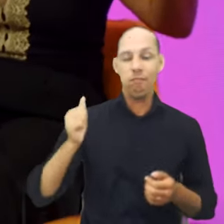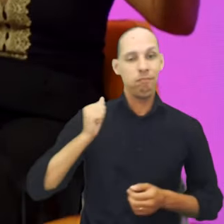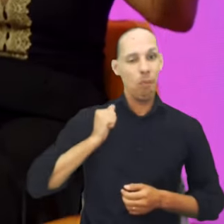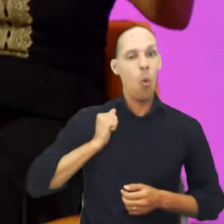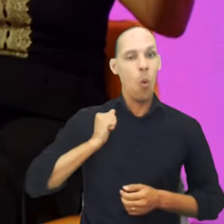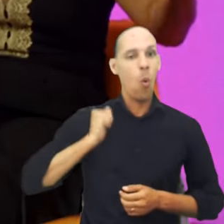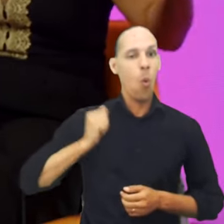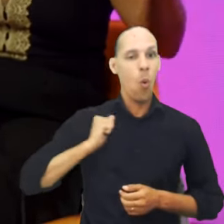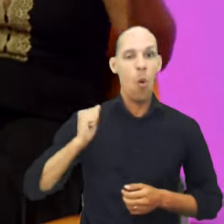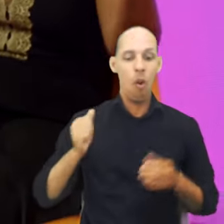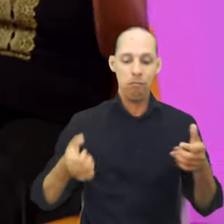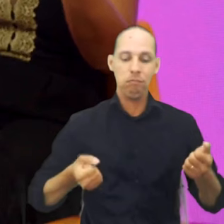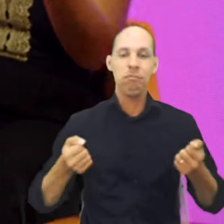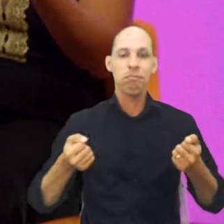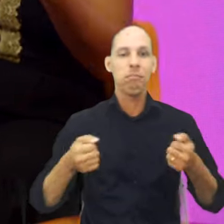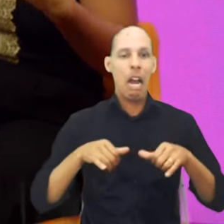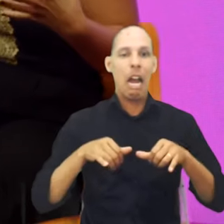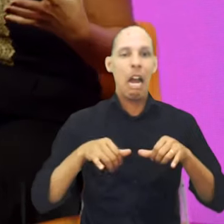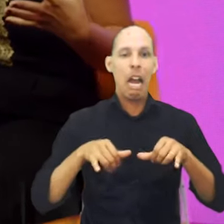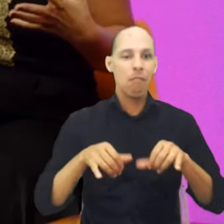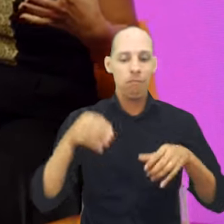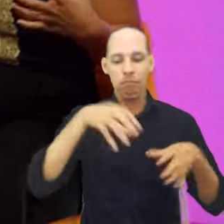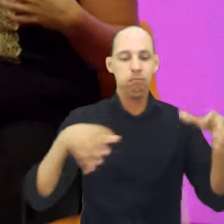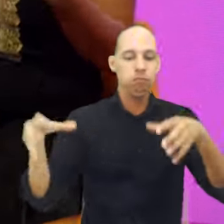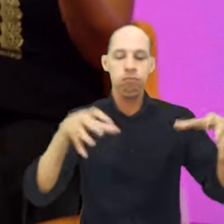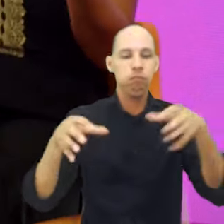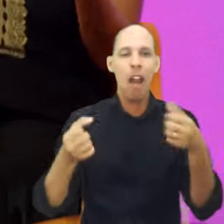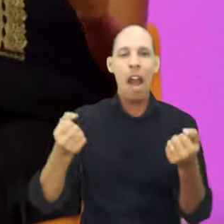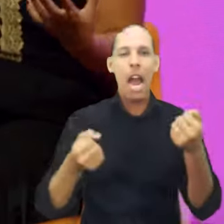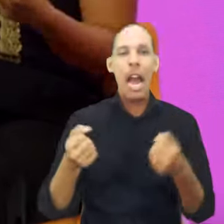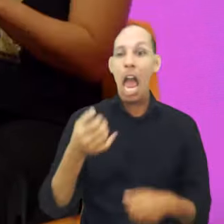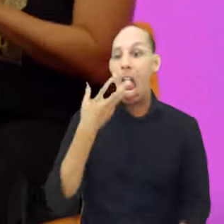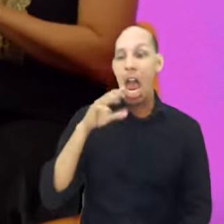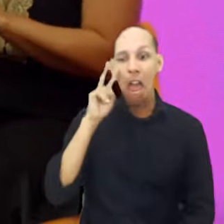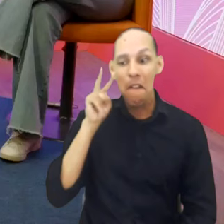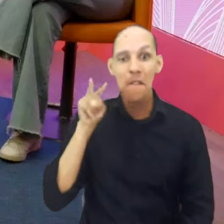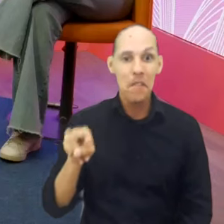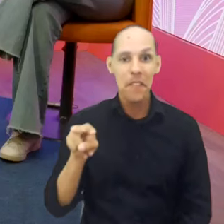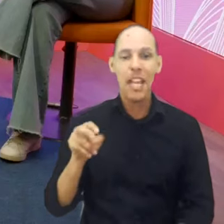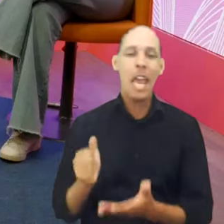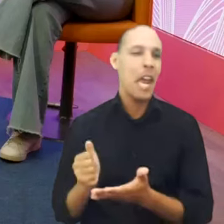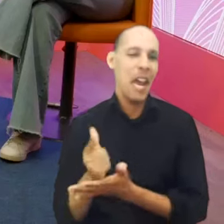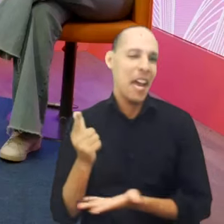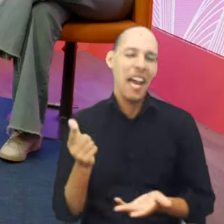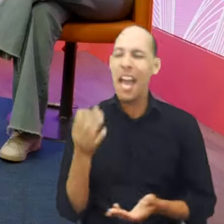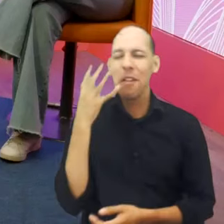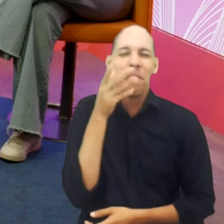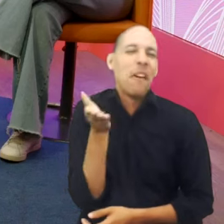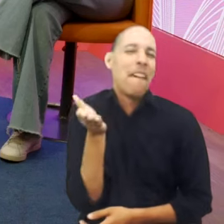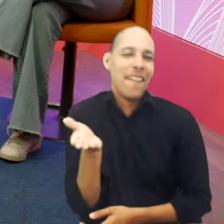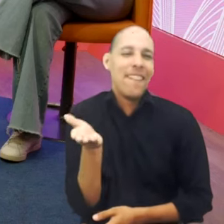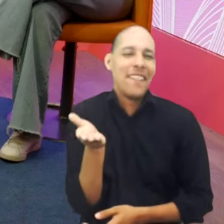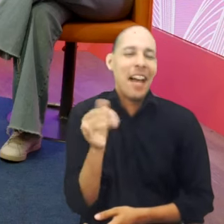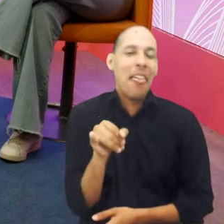de calçados pendurados no carrinho para levar até as pessoas. As pessoas compravam pela criança. Comprar, provavelmente, coisa bonitinha, ela tá apelou